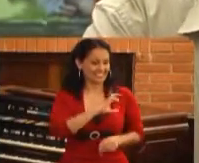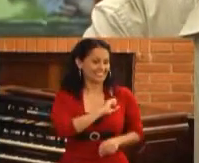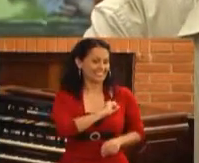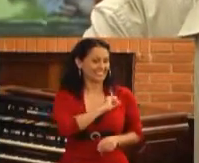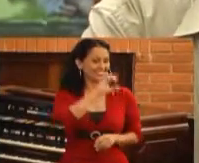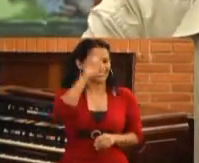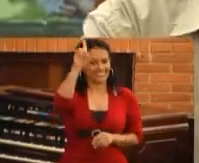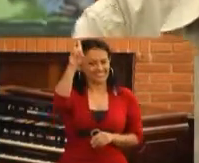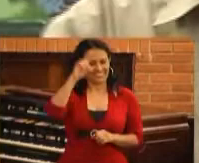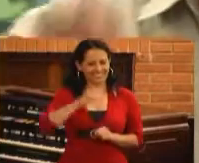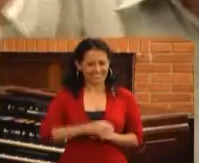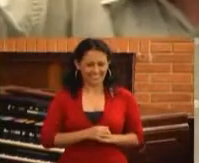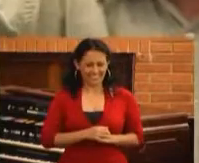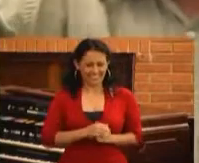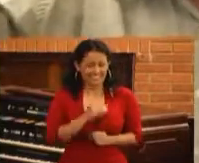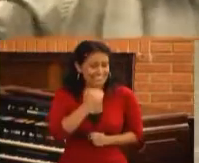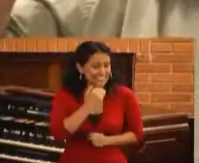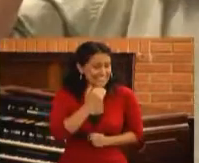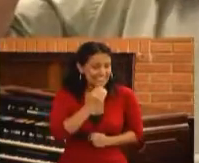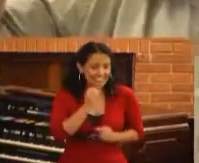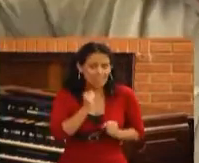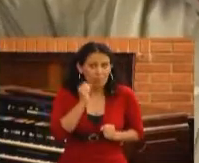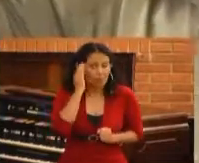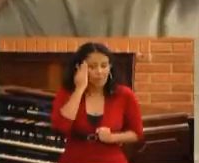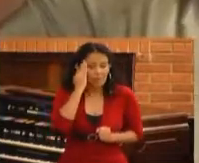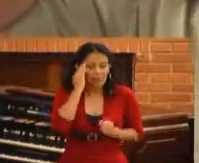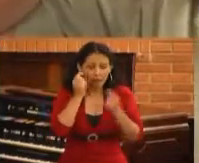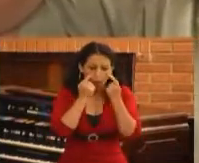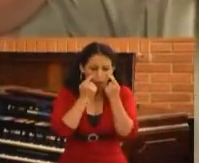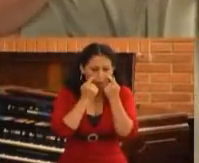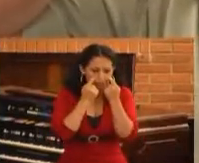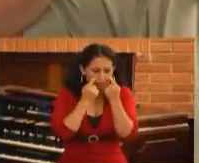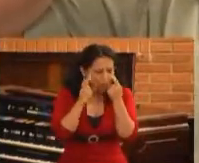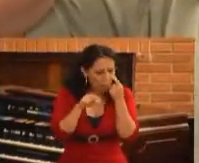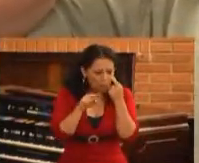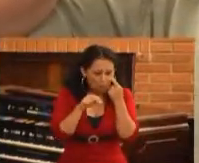Não tem ninguém que consegue, nem olhos viram.